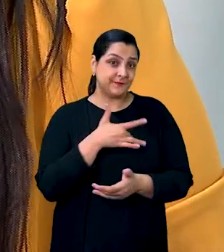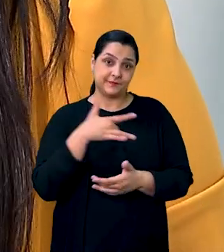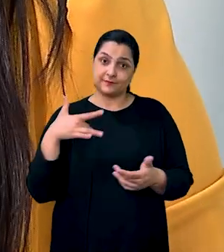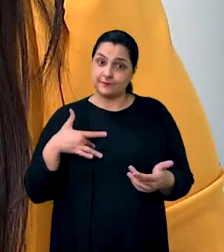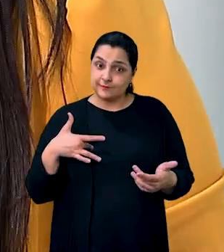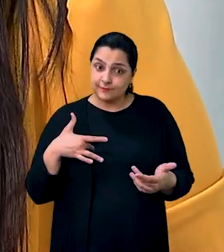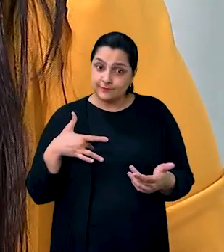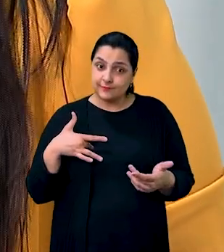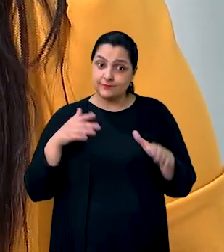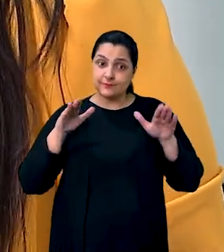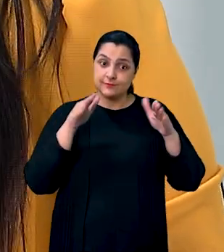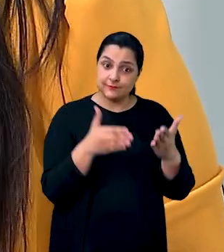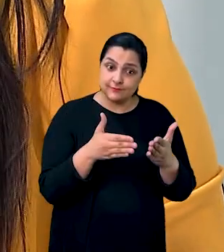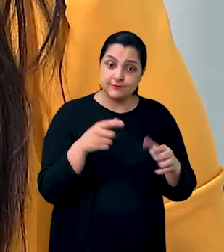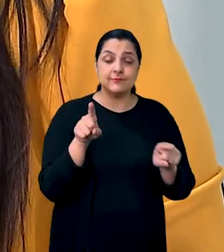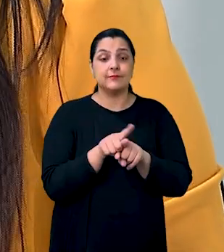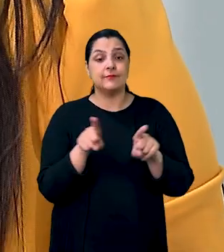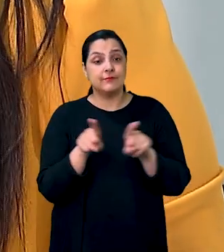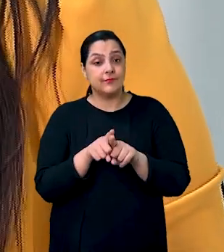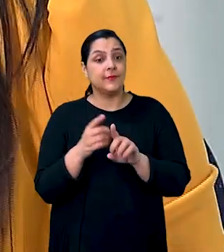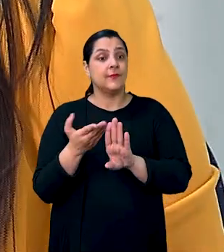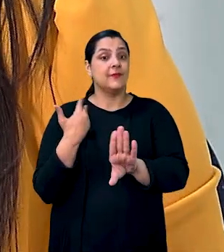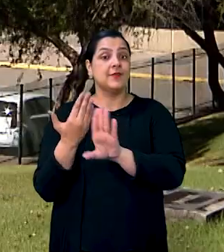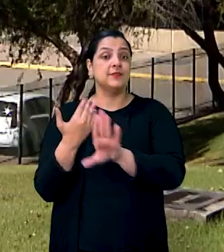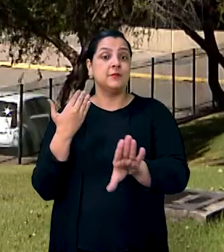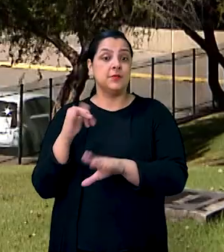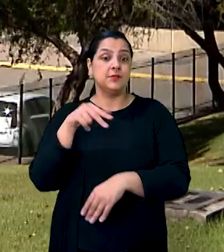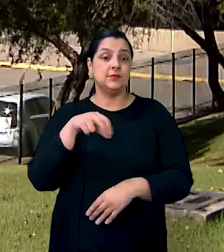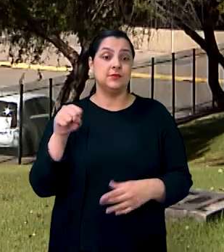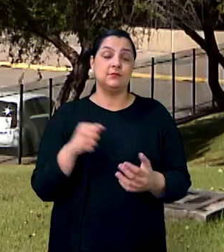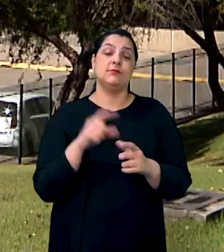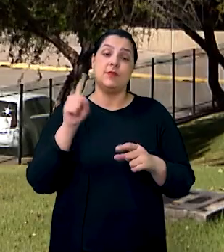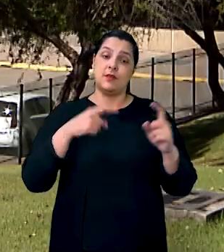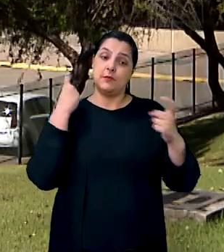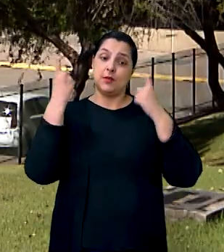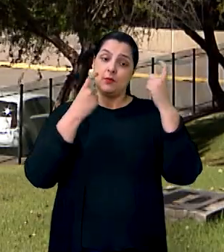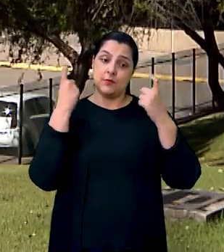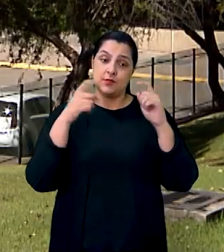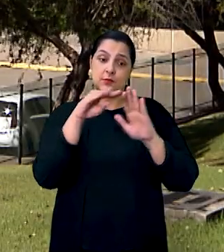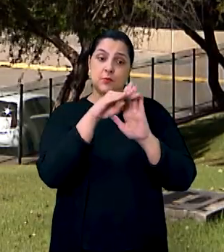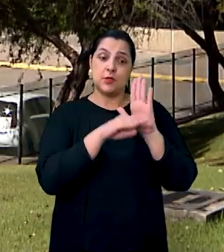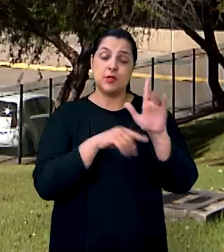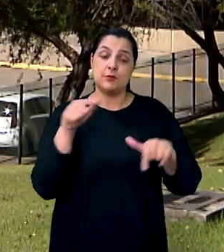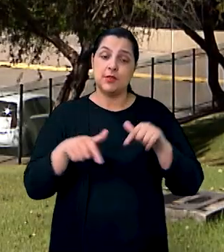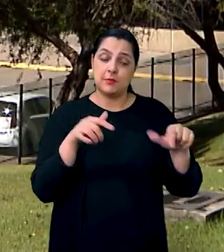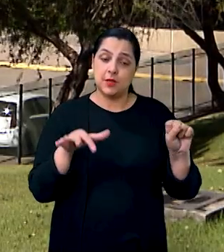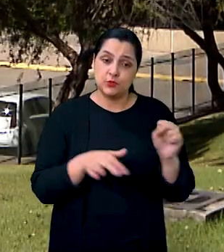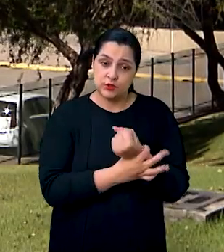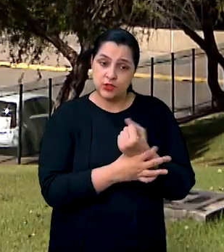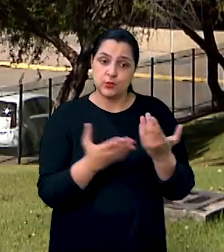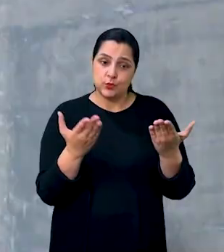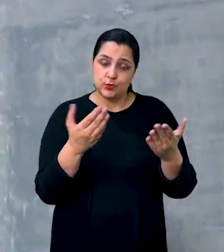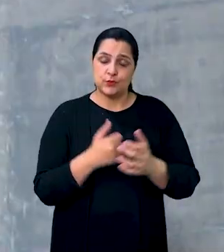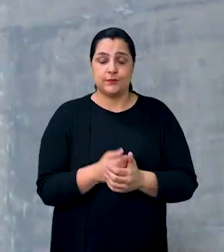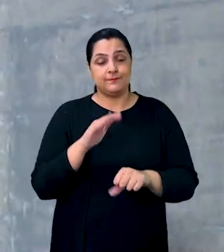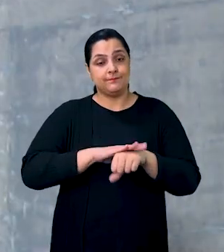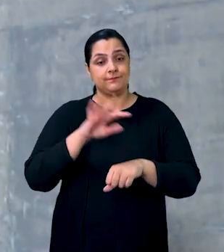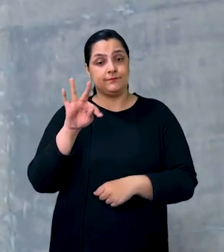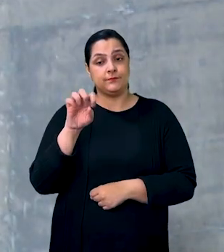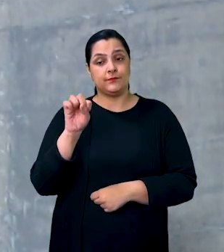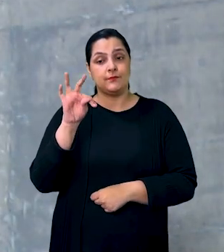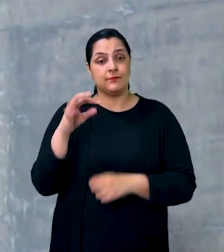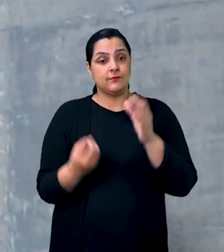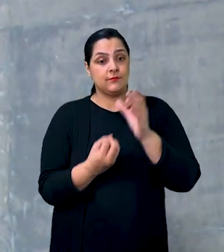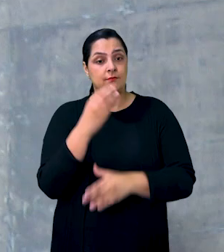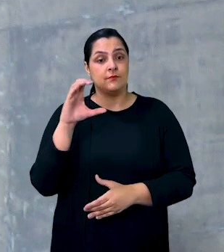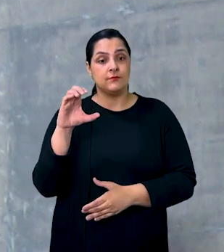Enquanto saúde, enquanto a gente fala até em previdência. Essa também é uma das preocupações do programa Trabalho Seguro, uma iniciativa